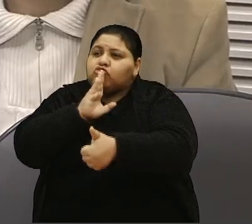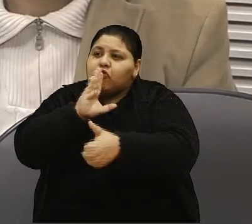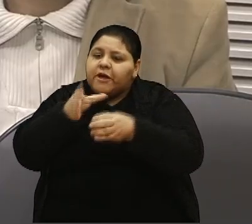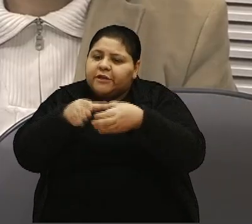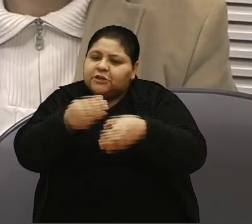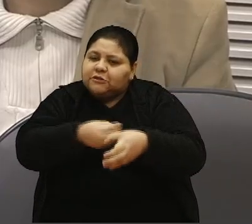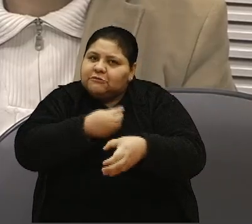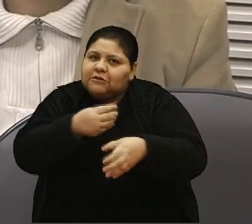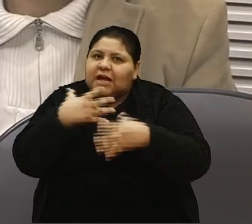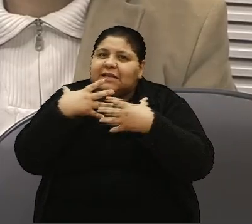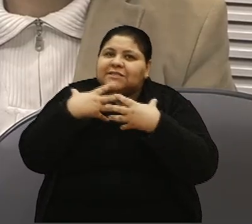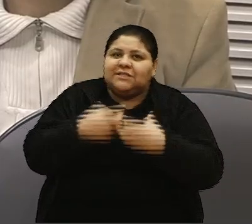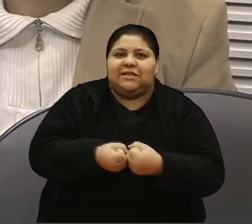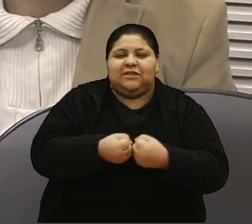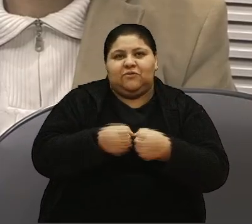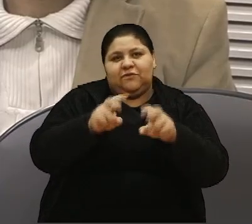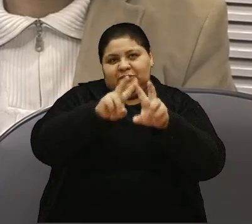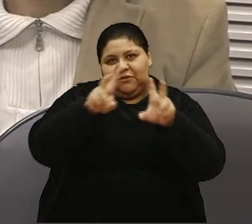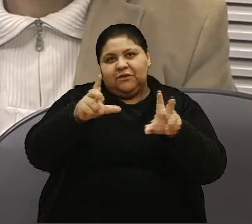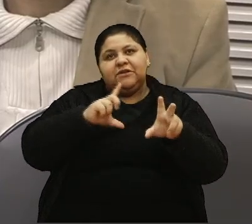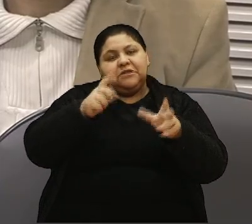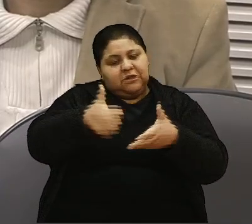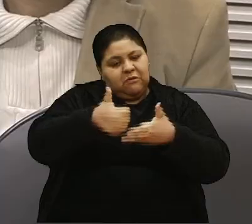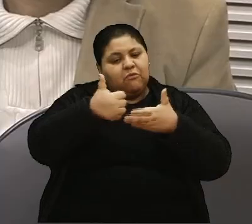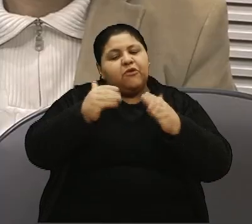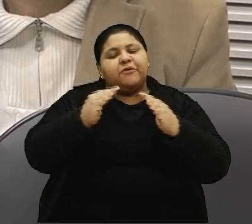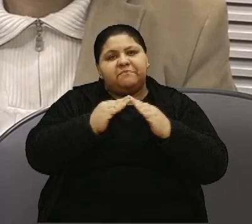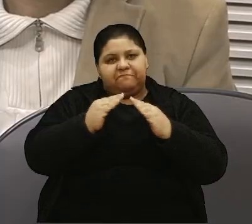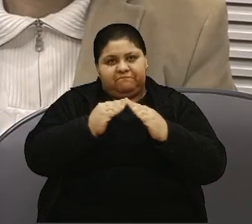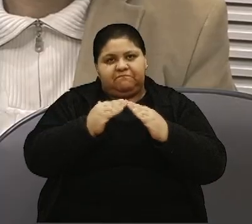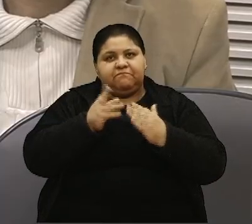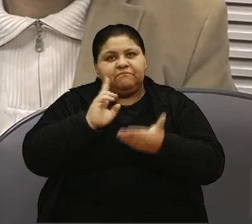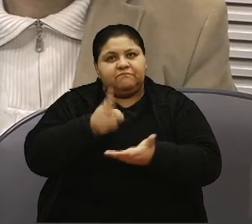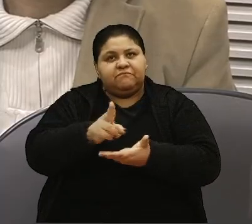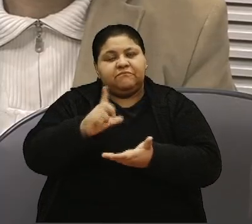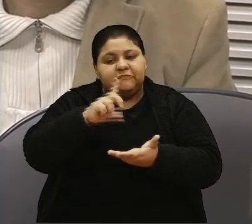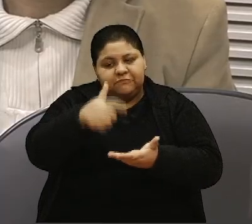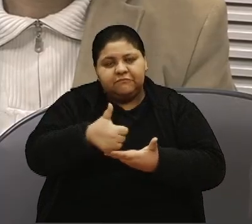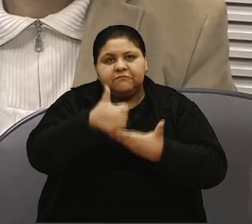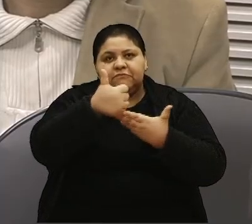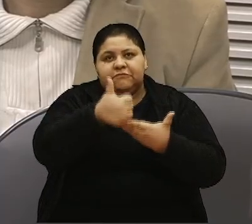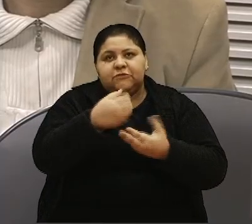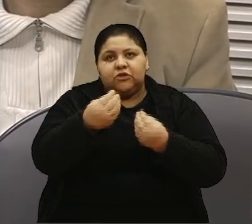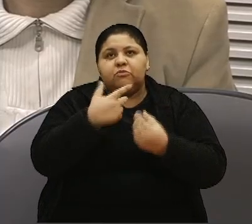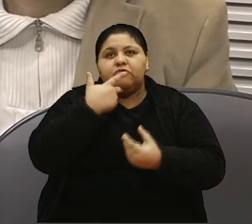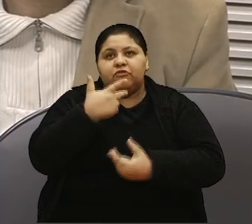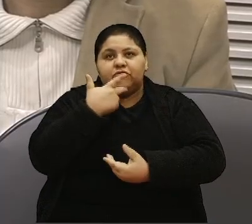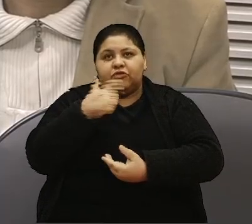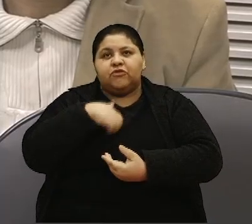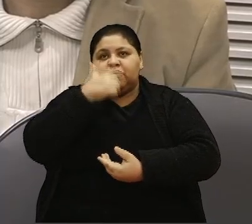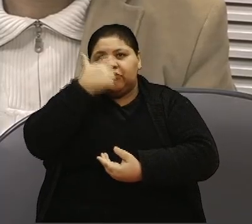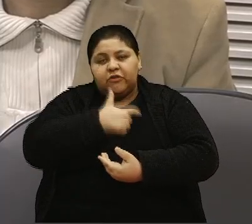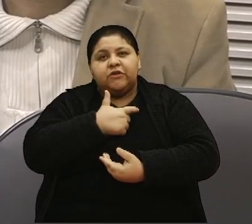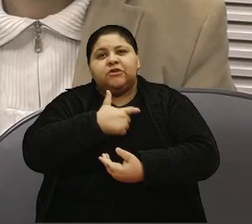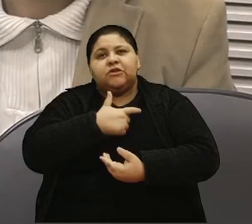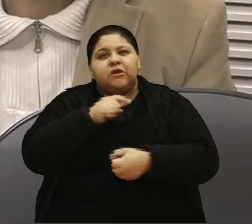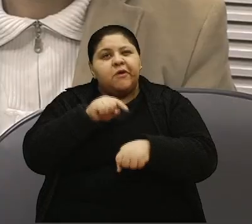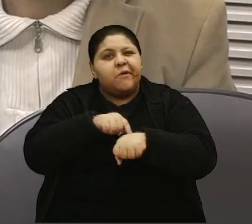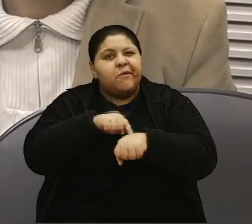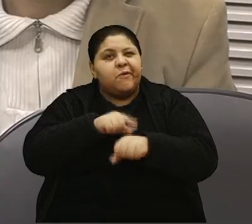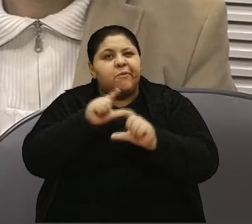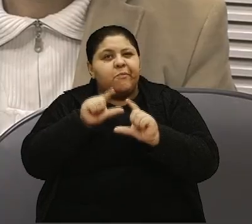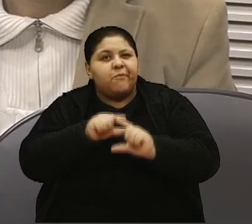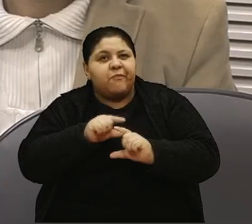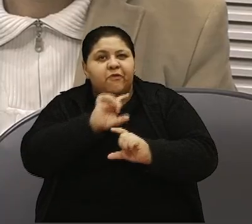acaba abraçando e lutando. Então, contem com essa casa, que sempre vão ter o apoio. E como eu falei também, eu acho que em breve,